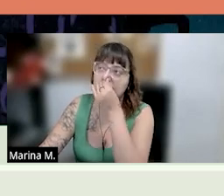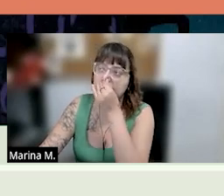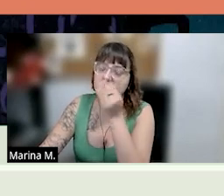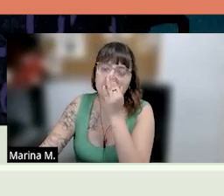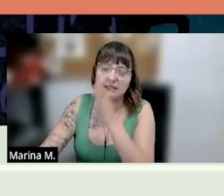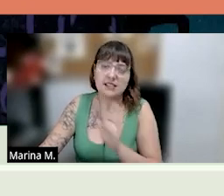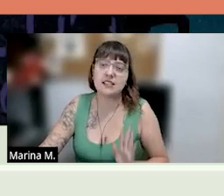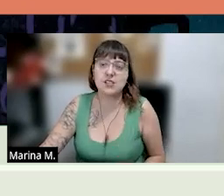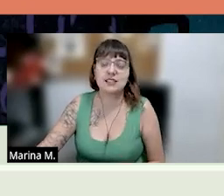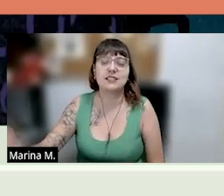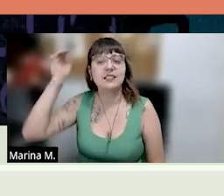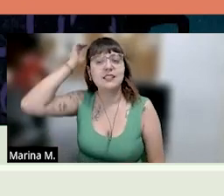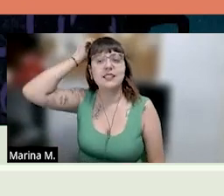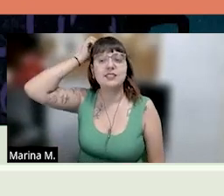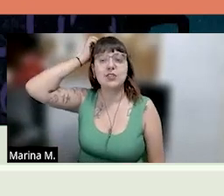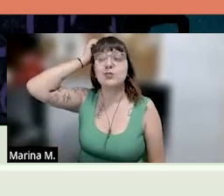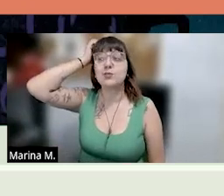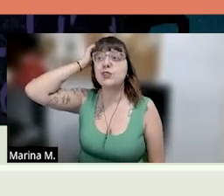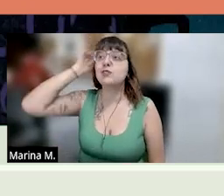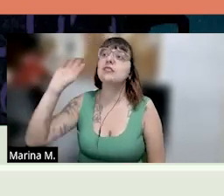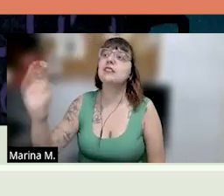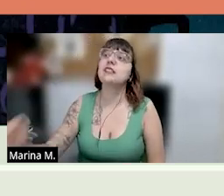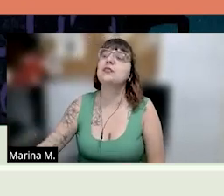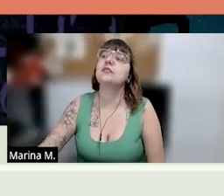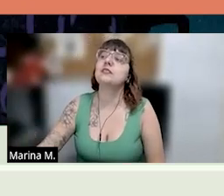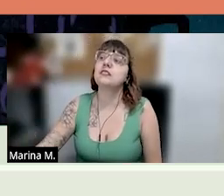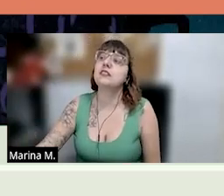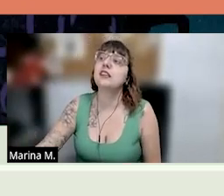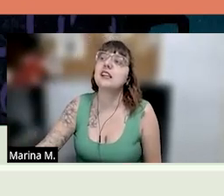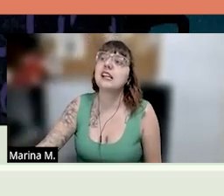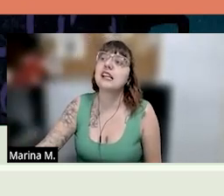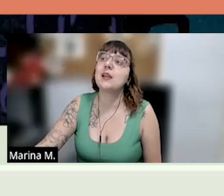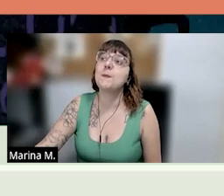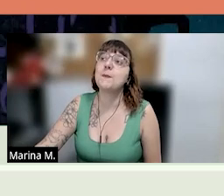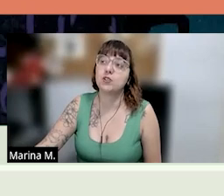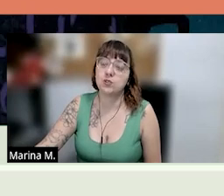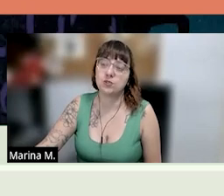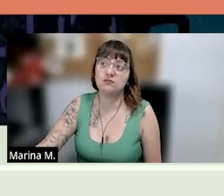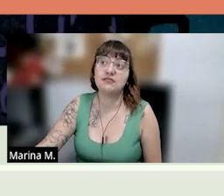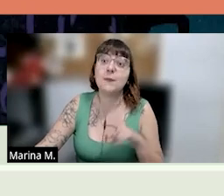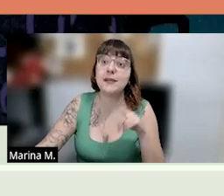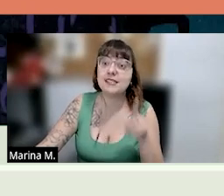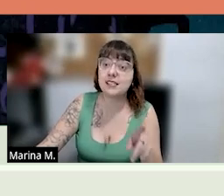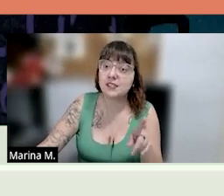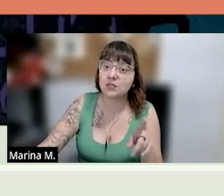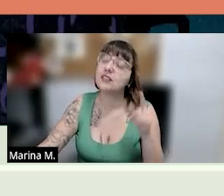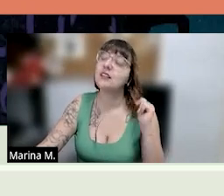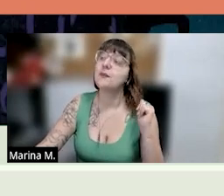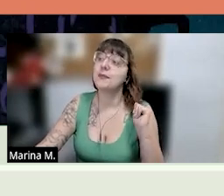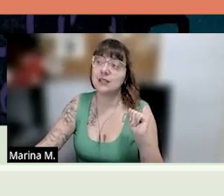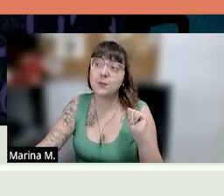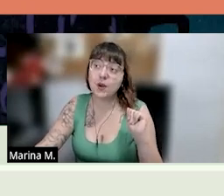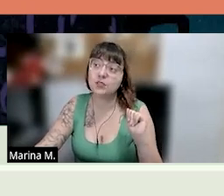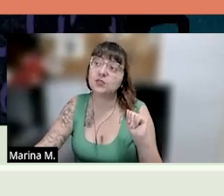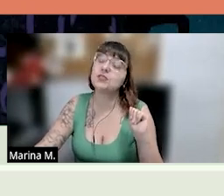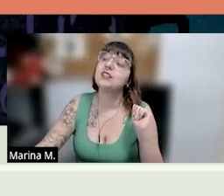pasta da nossa do nosso curso. Então eu posso, não preciso,